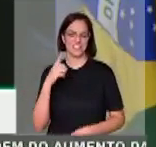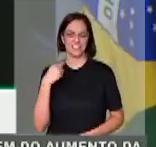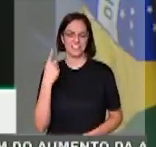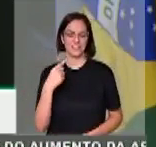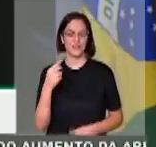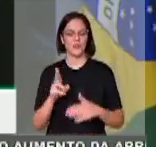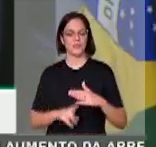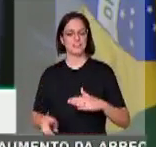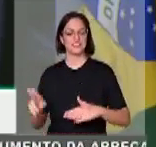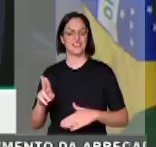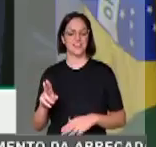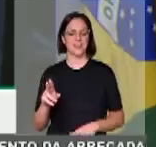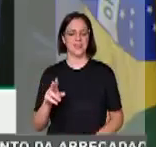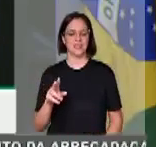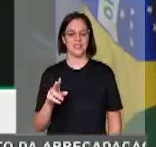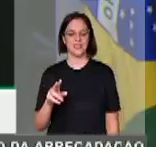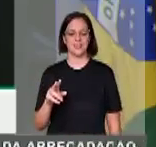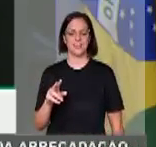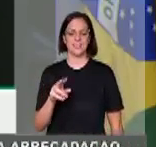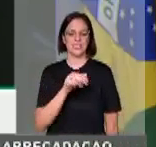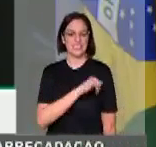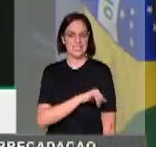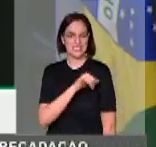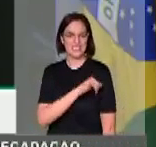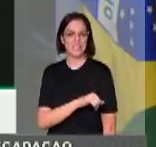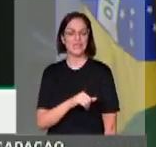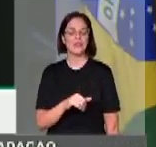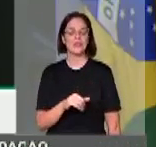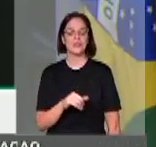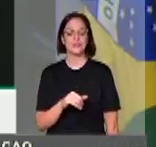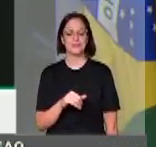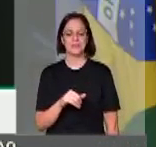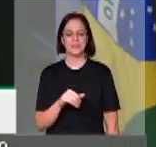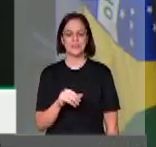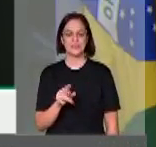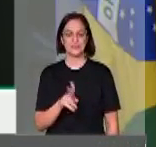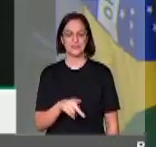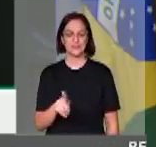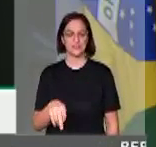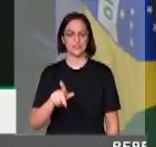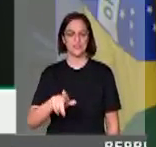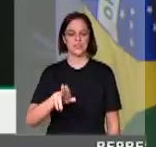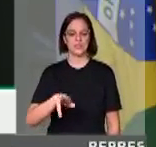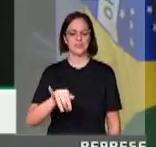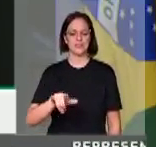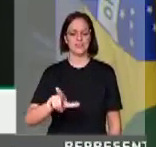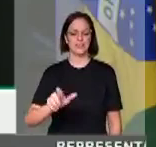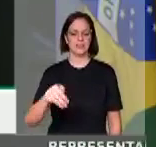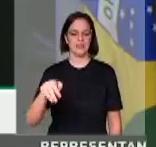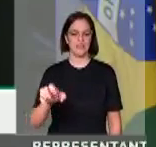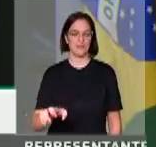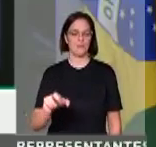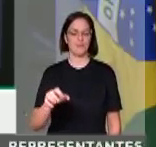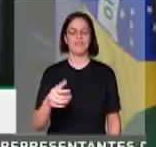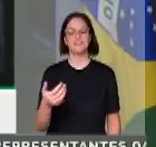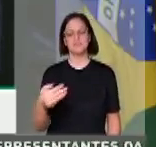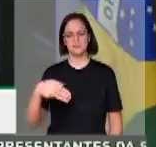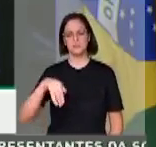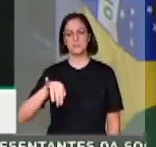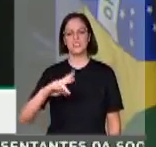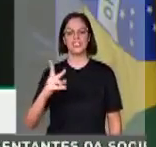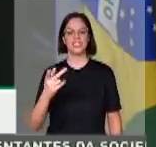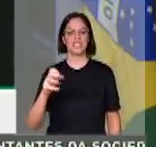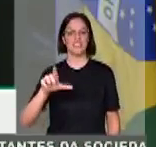Brasil, hoje Universidade Federal do Rio de Janeiro, saudoso professor Guilherme Stelita, do processo civil, certa